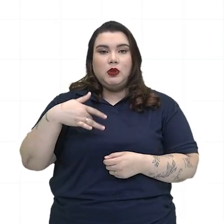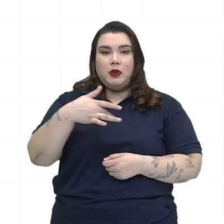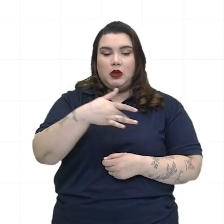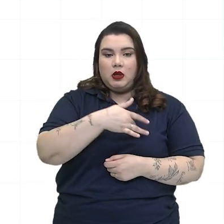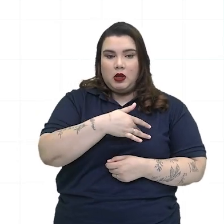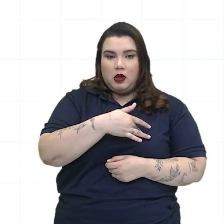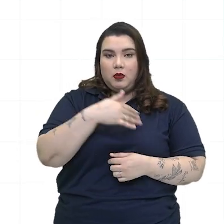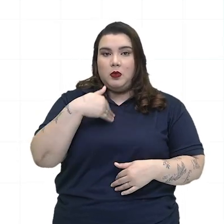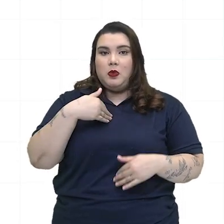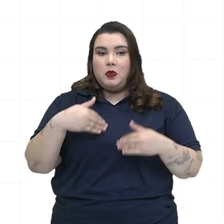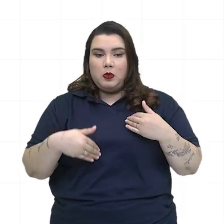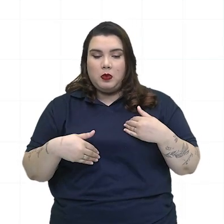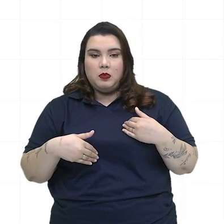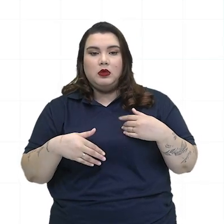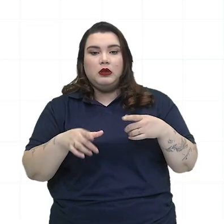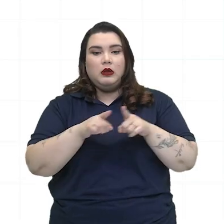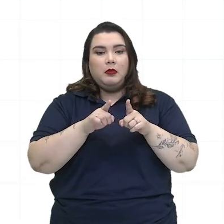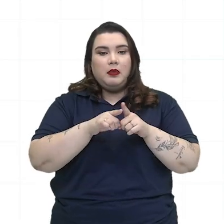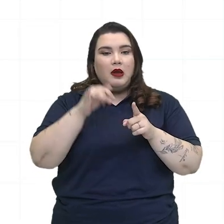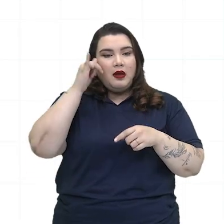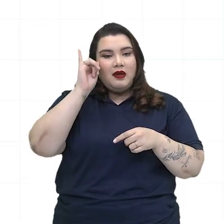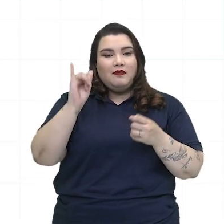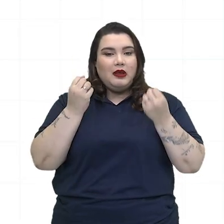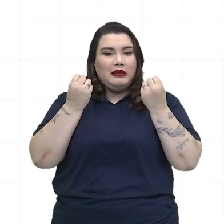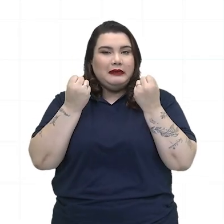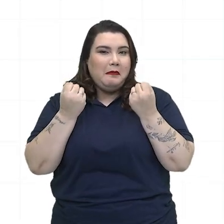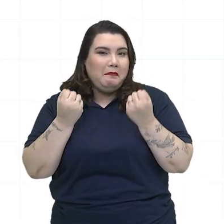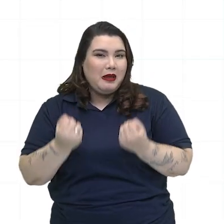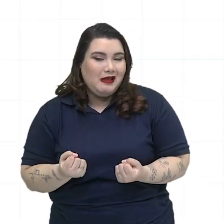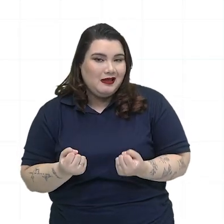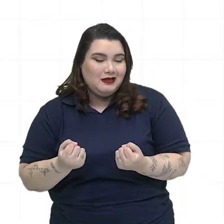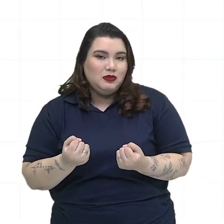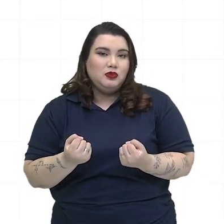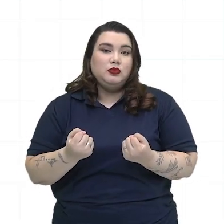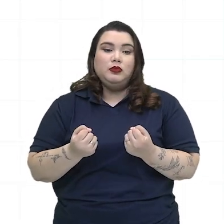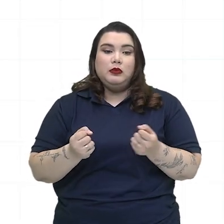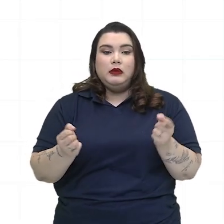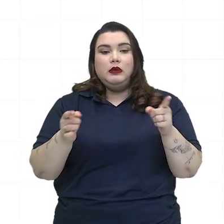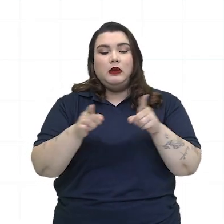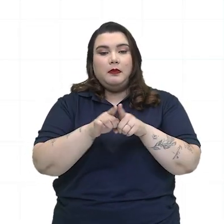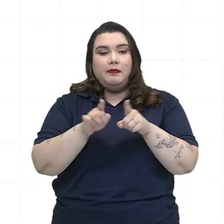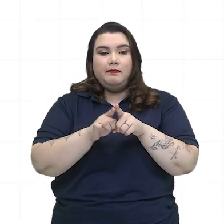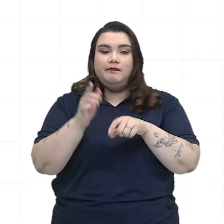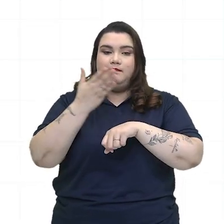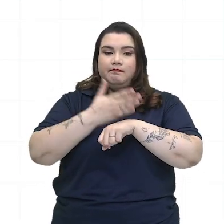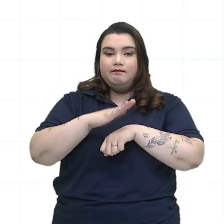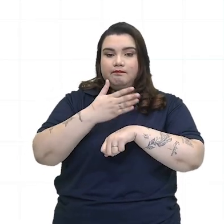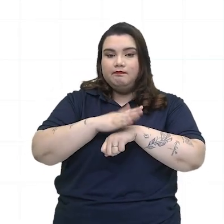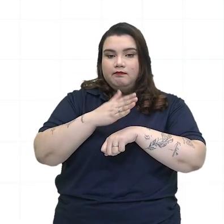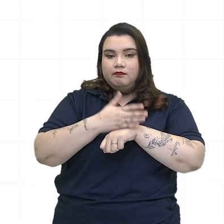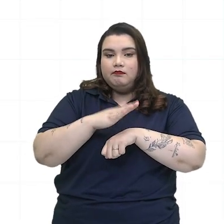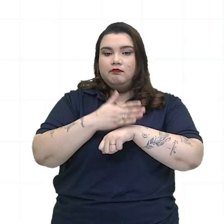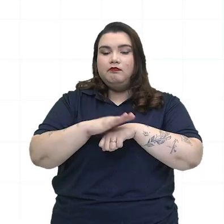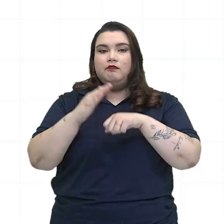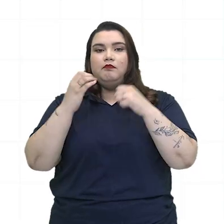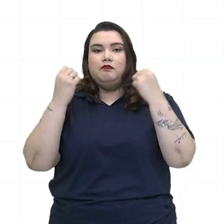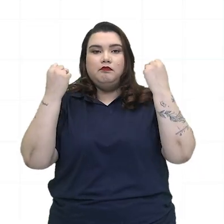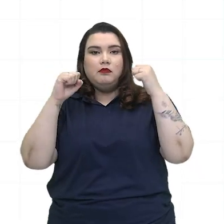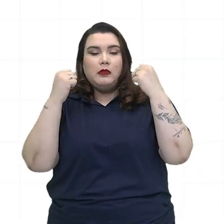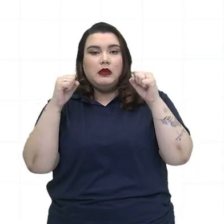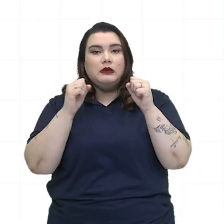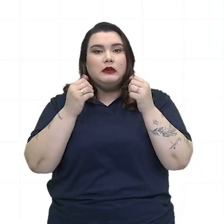é importante. Evitar a sobrecarga nas articulações, também é importante, né, evitar